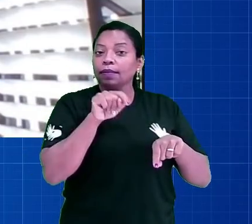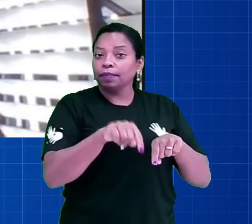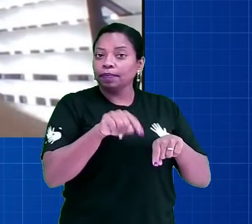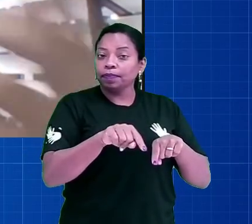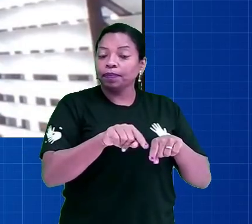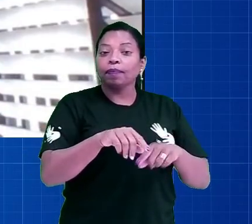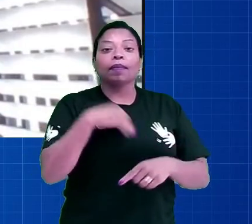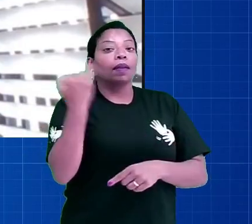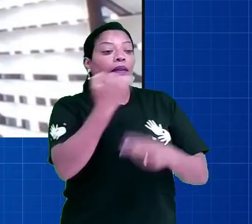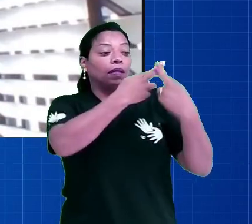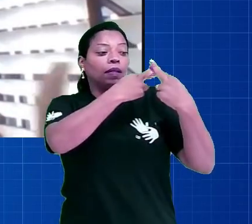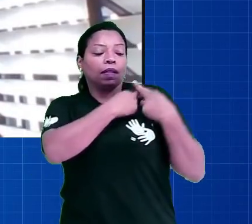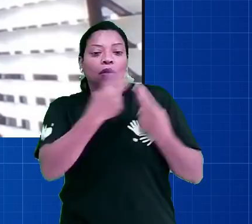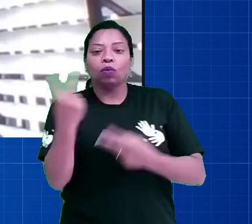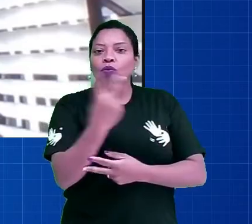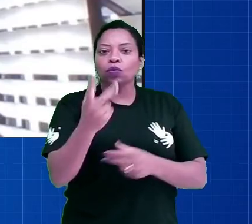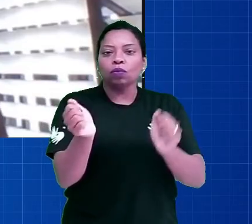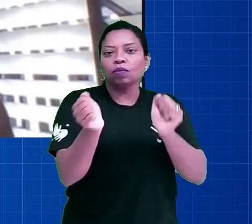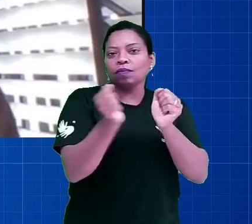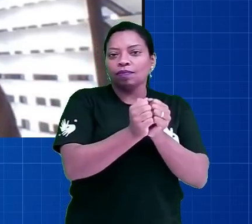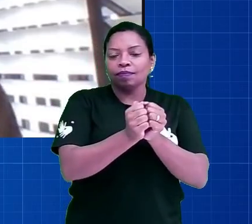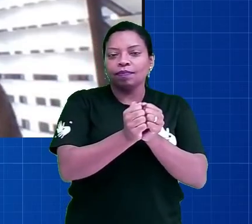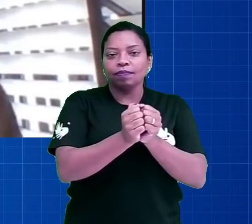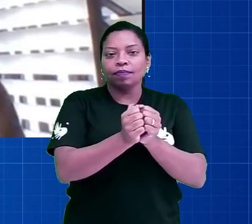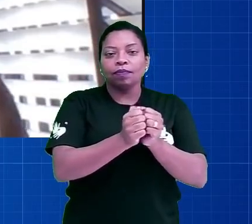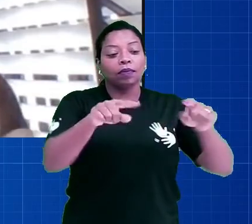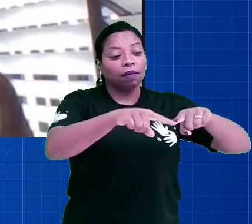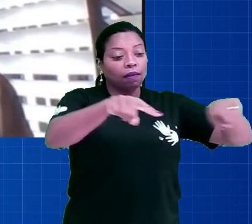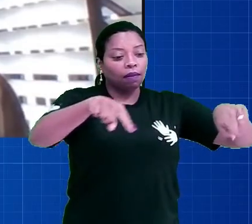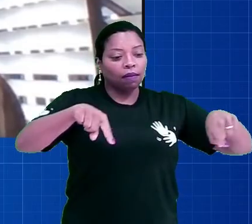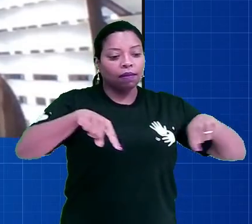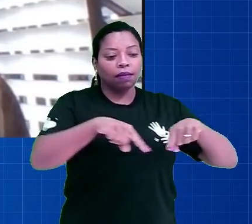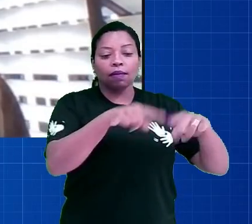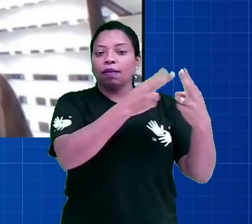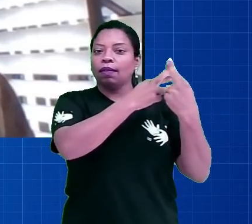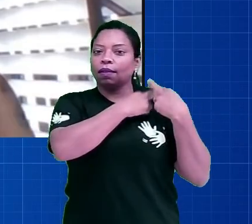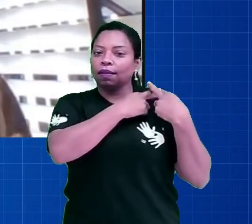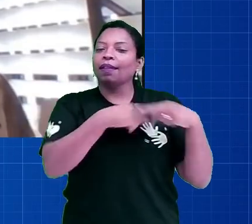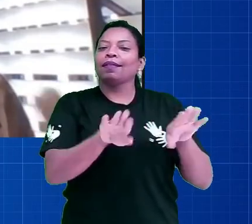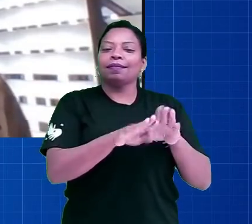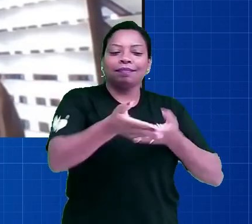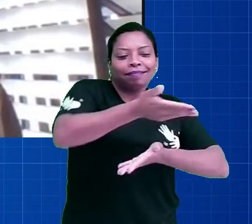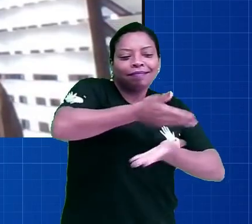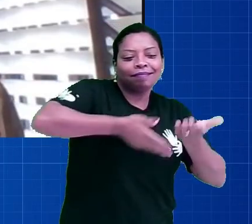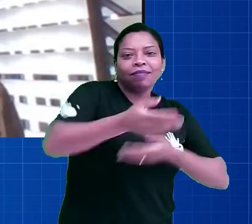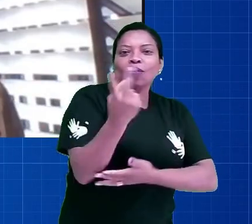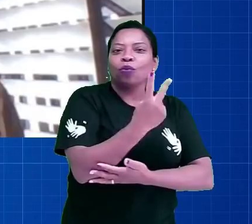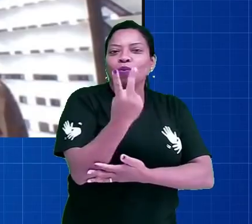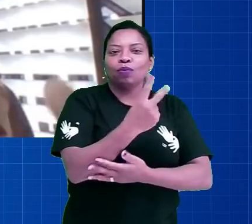vez mais efetiva, e esse grau de comprometimento dos dois com a